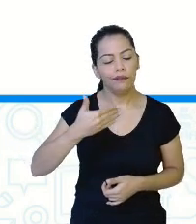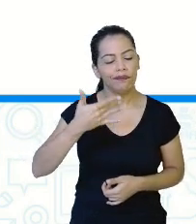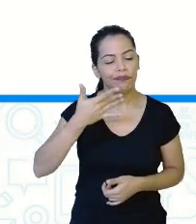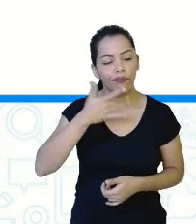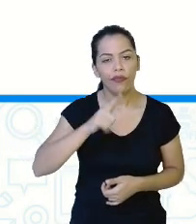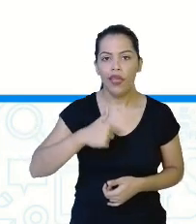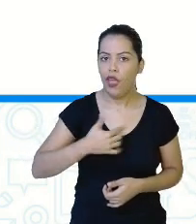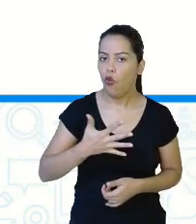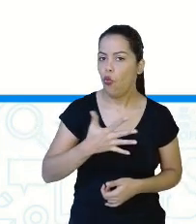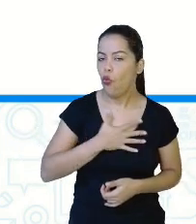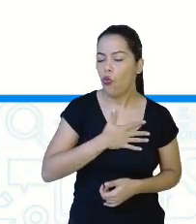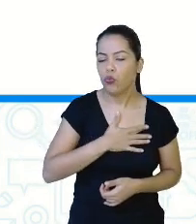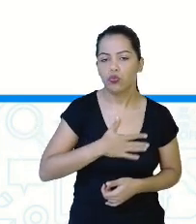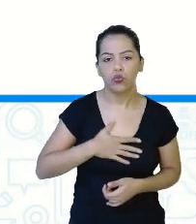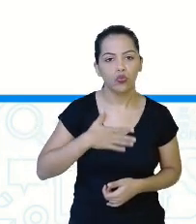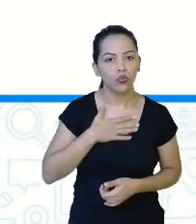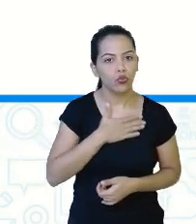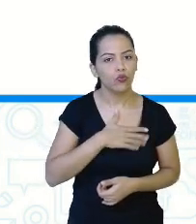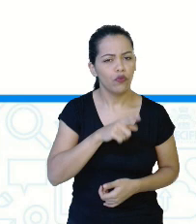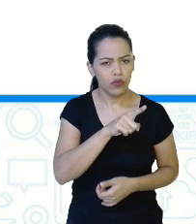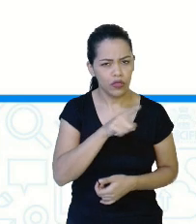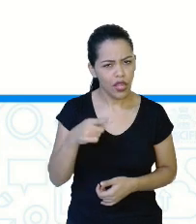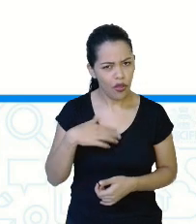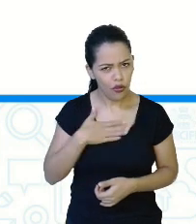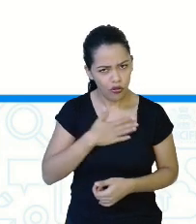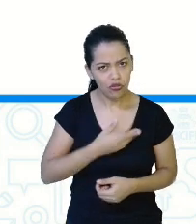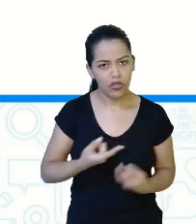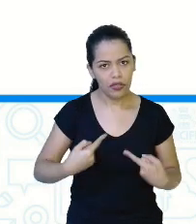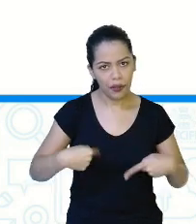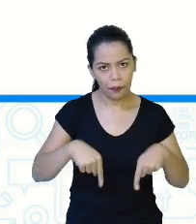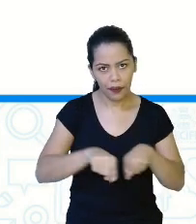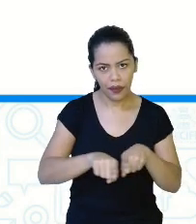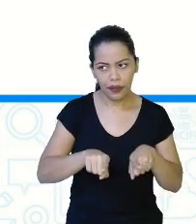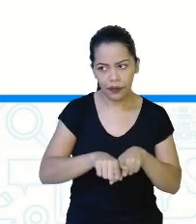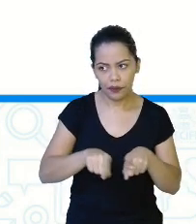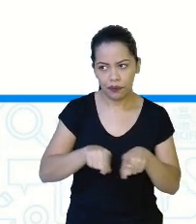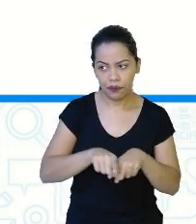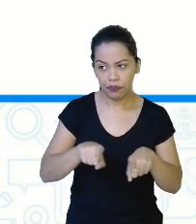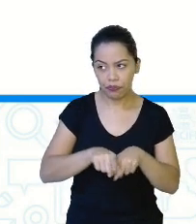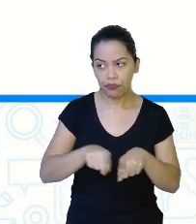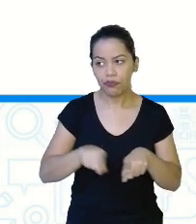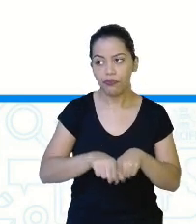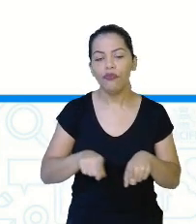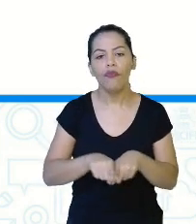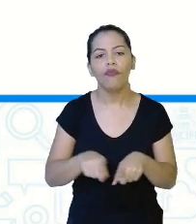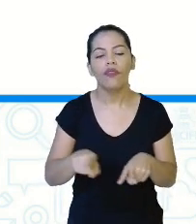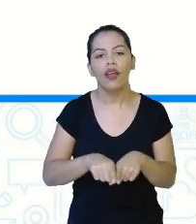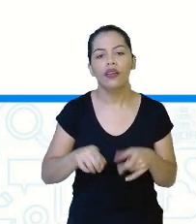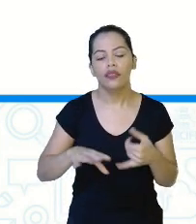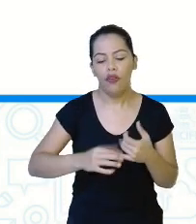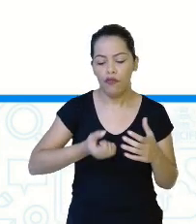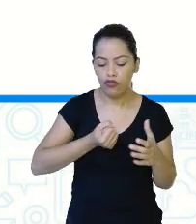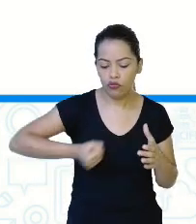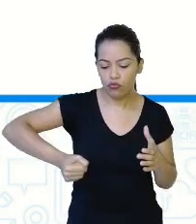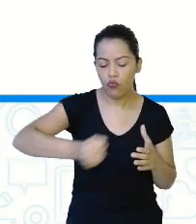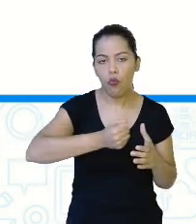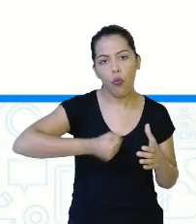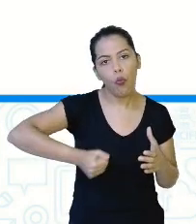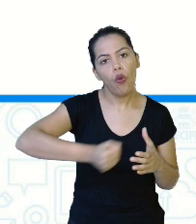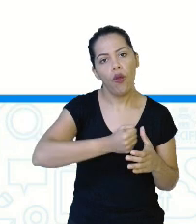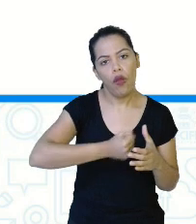gosto muito. E vocês? Vocês gostam de feijoada? Então, a feijoada é um prato que também é originário da África,